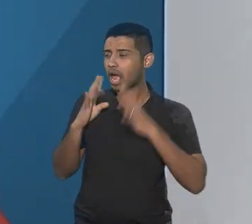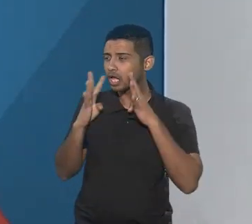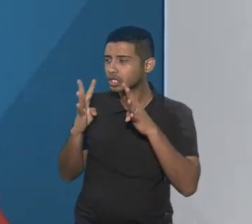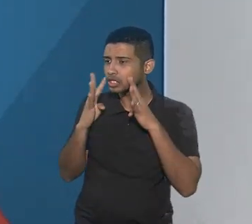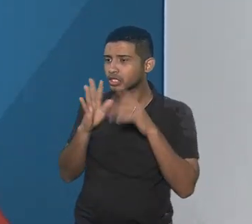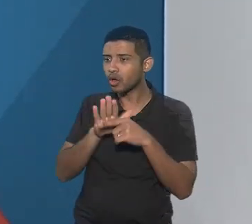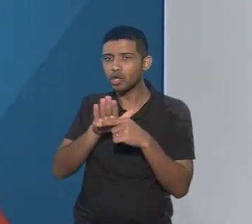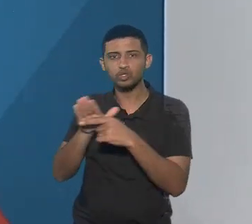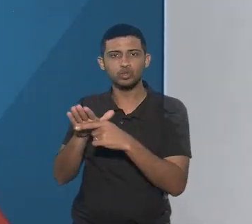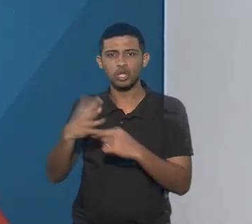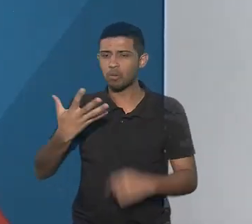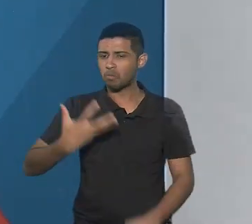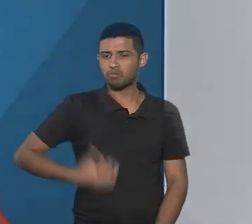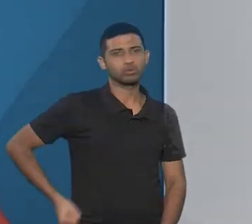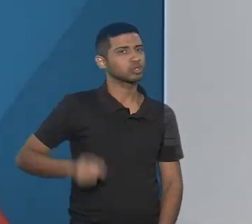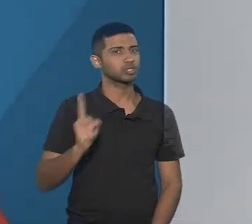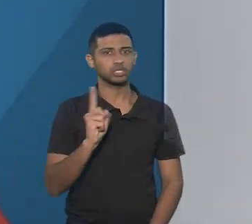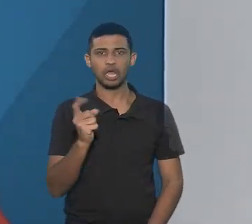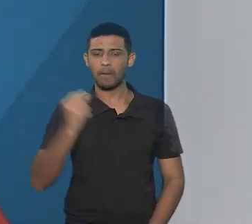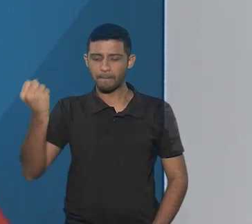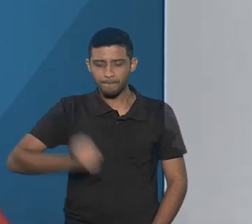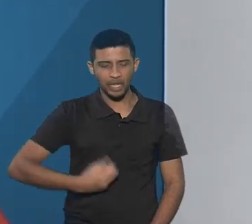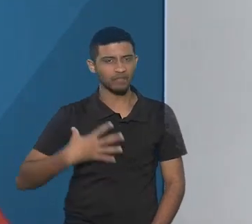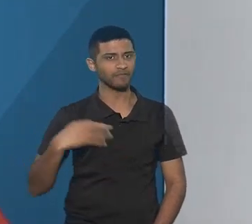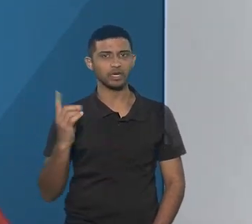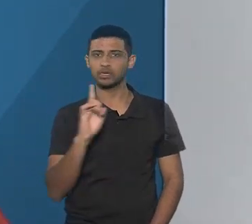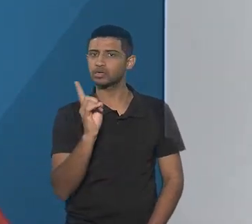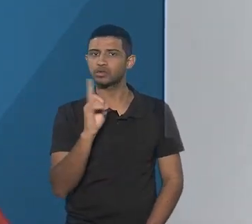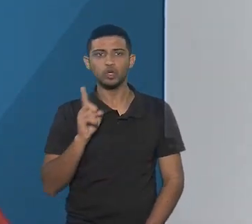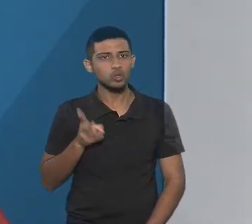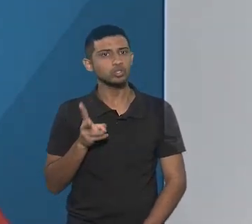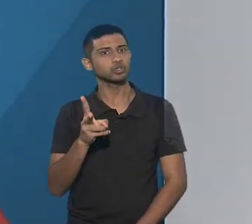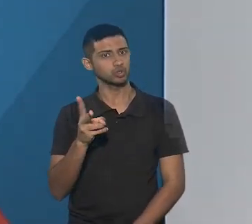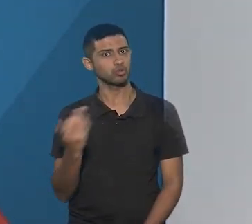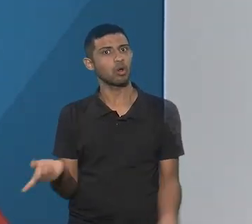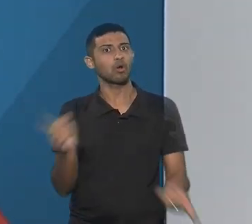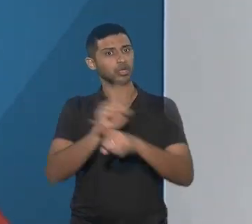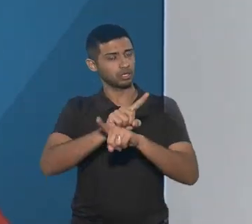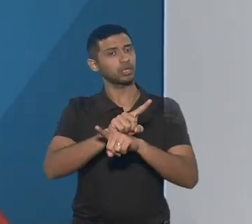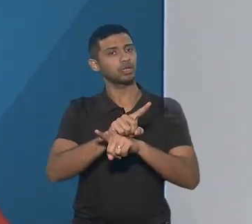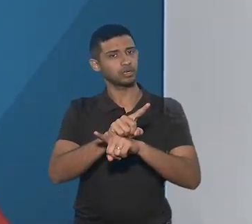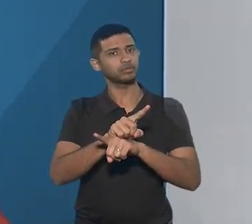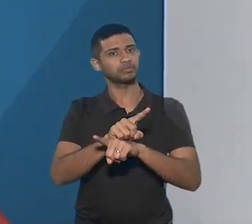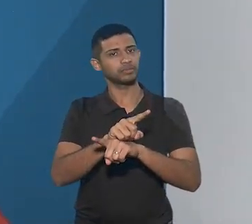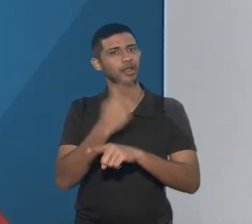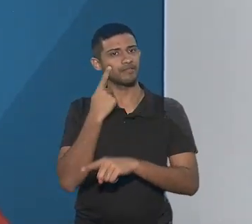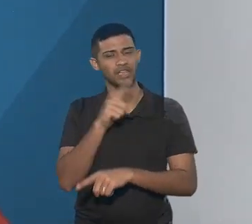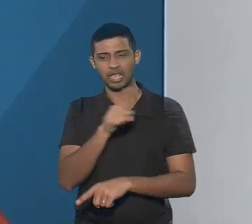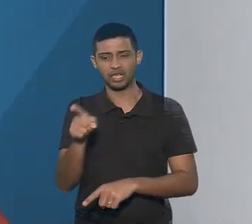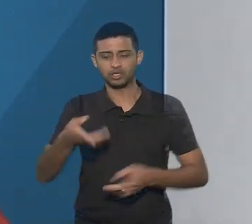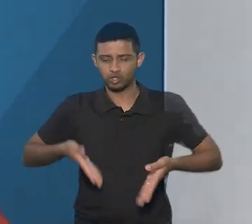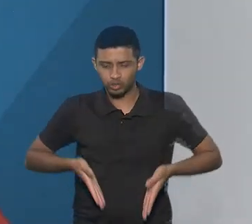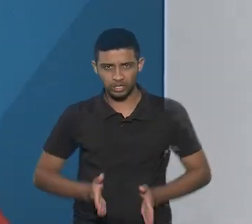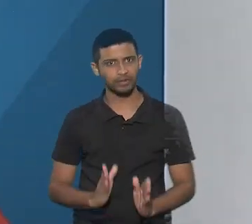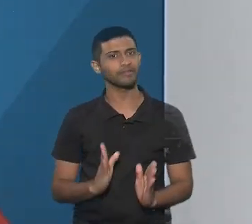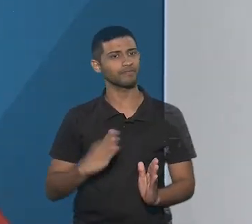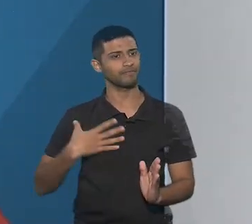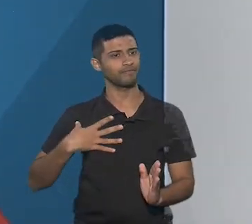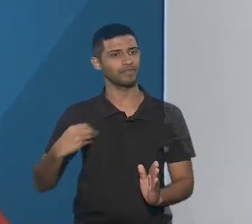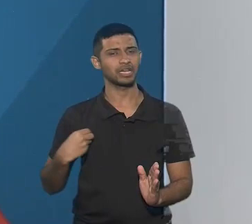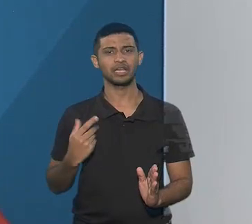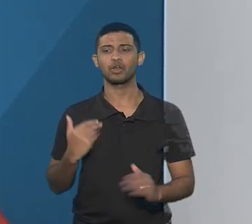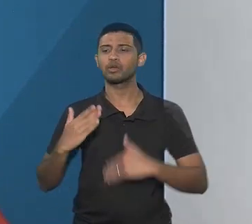esse atendimento, elas não abortam, elas não matam seus filhos. Pelo contrário, elas têm